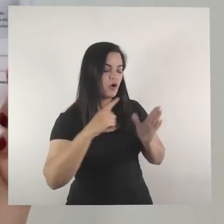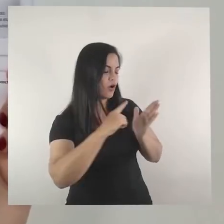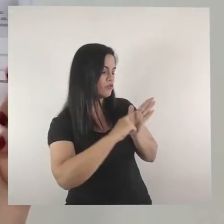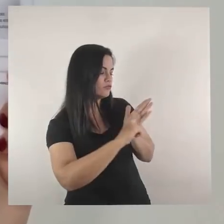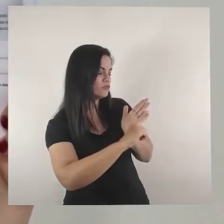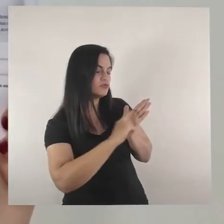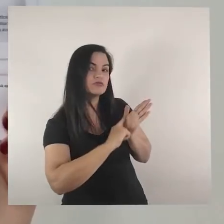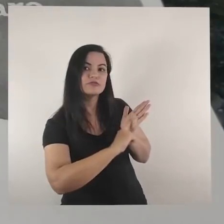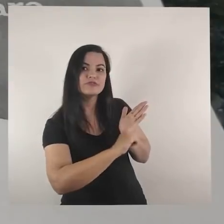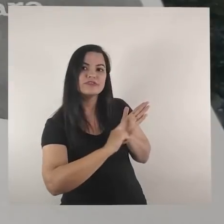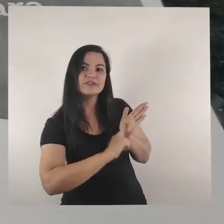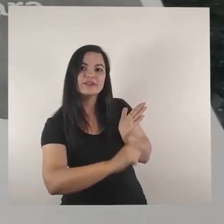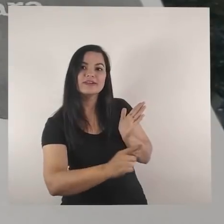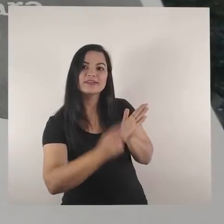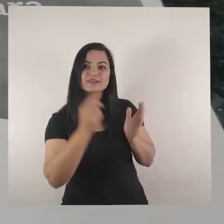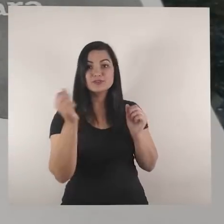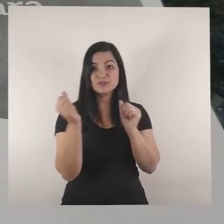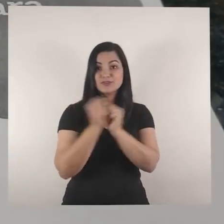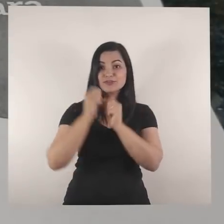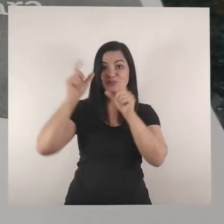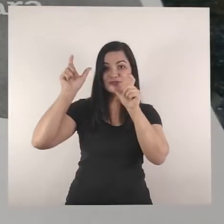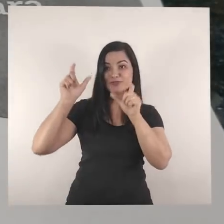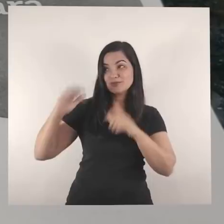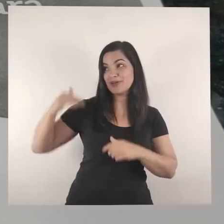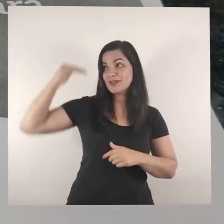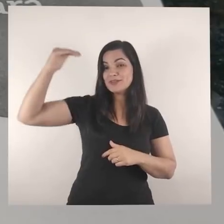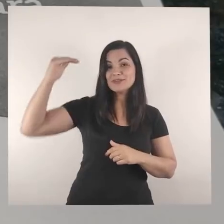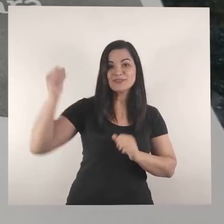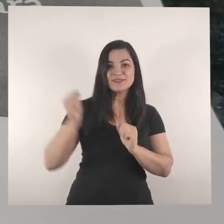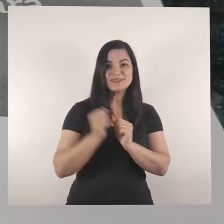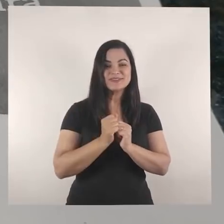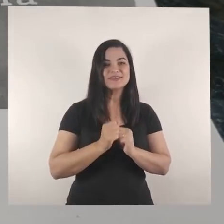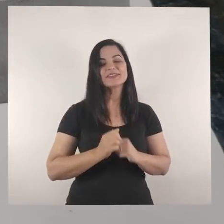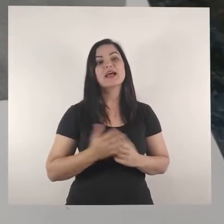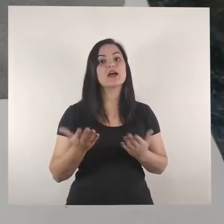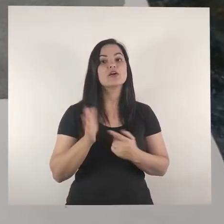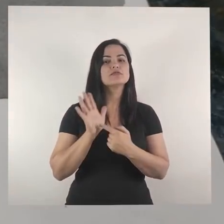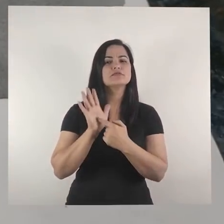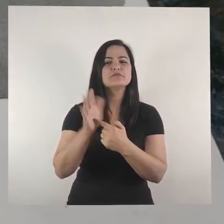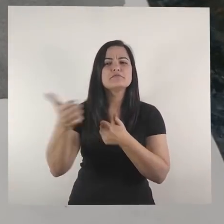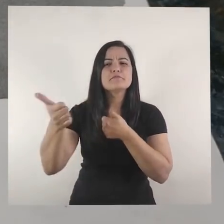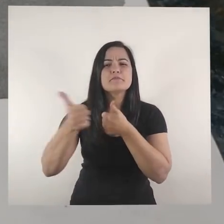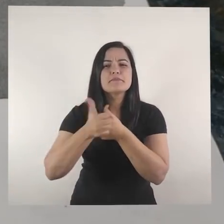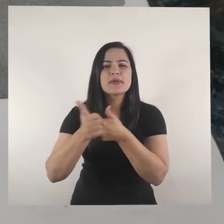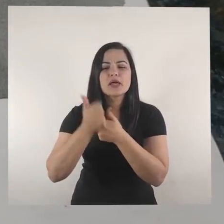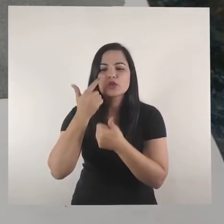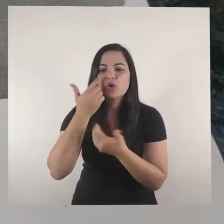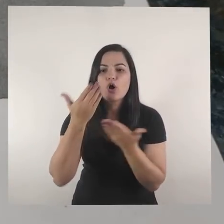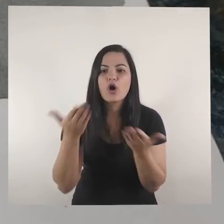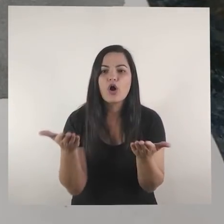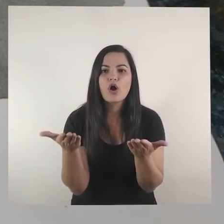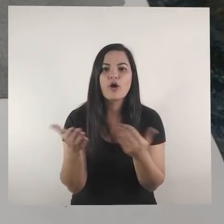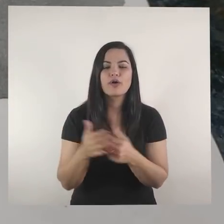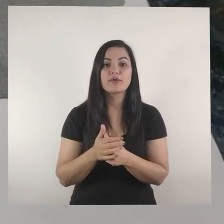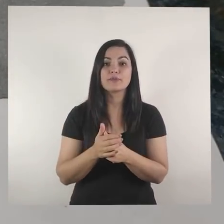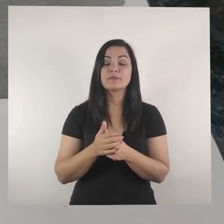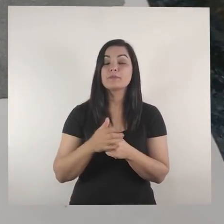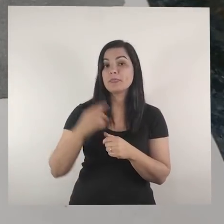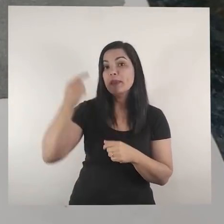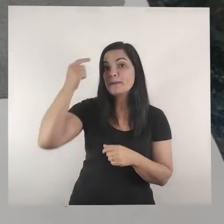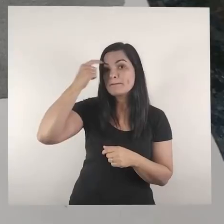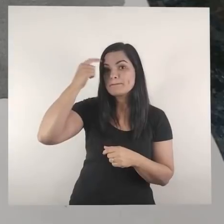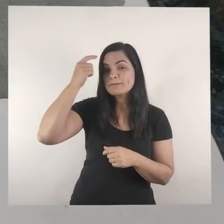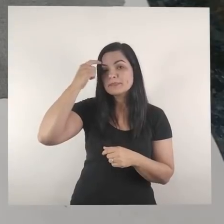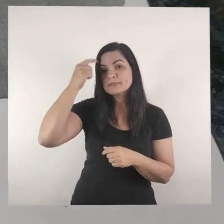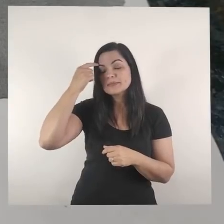que está ao seu lado. Agora, eu vou mostrar para vocês de pertinho esse material. Ele foi